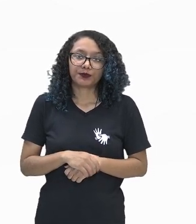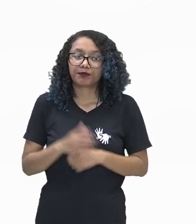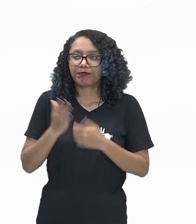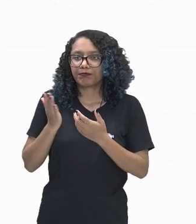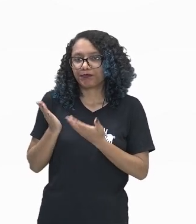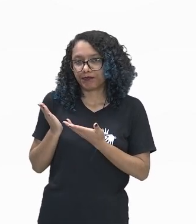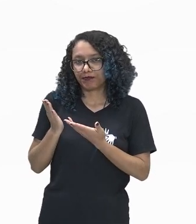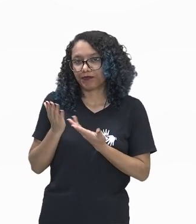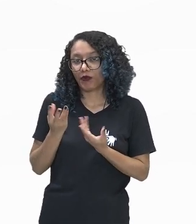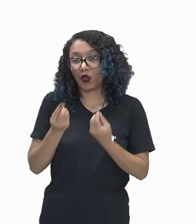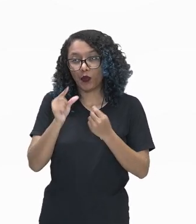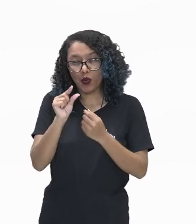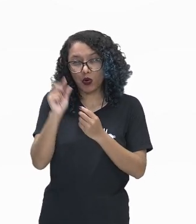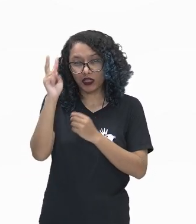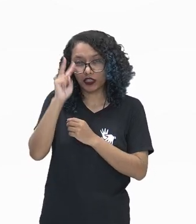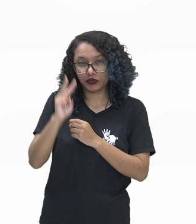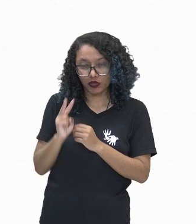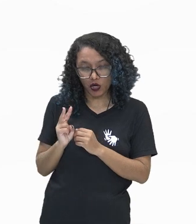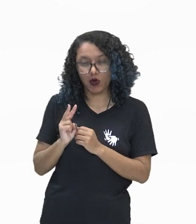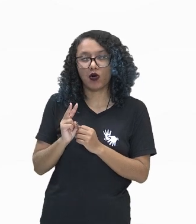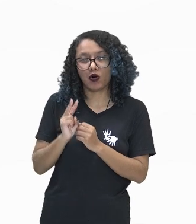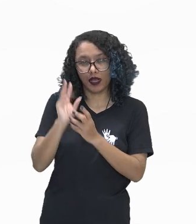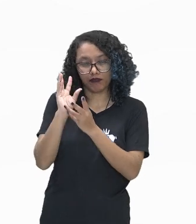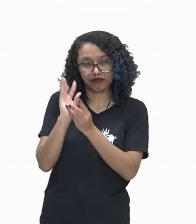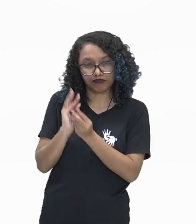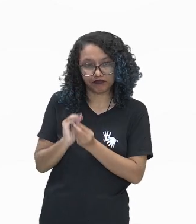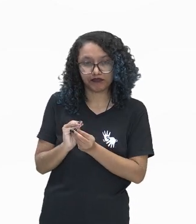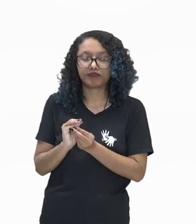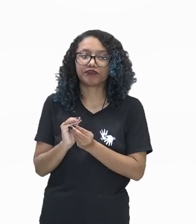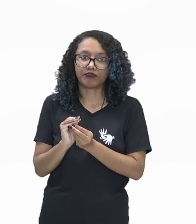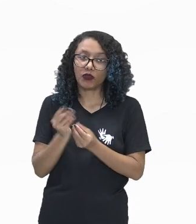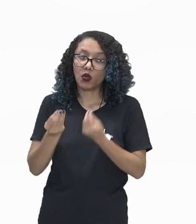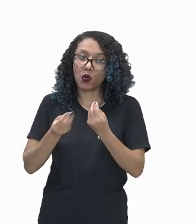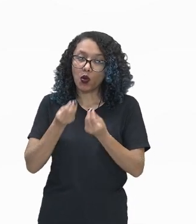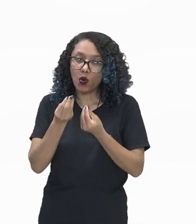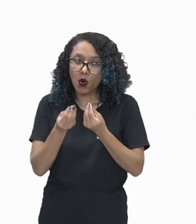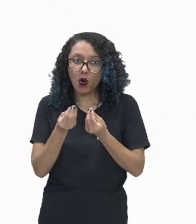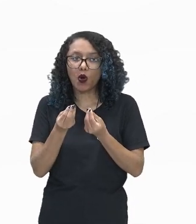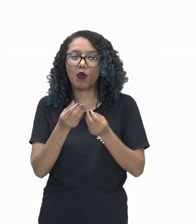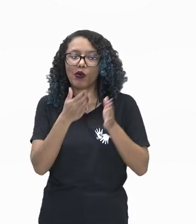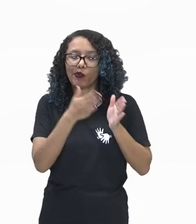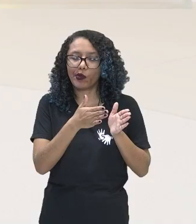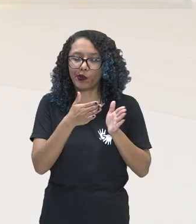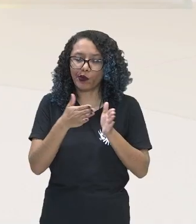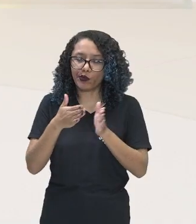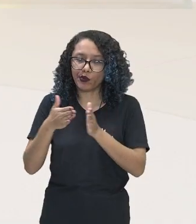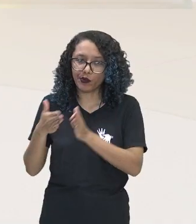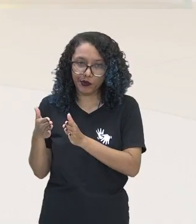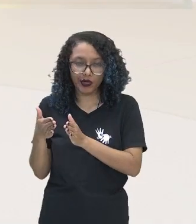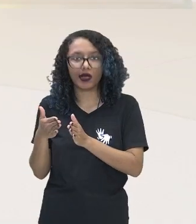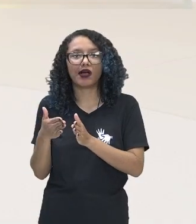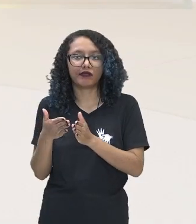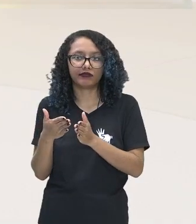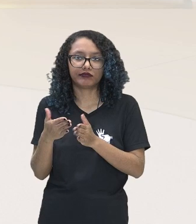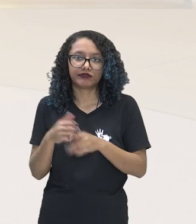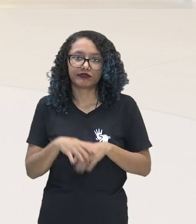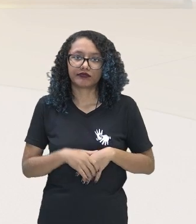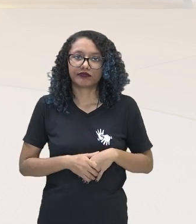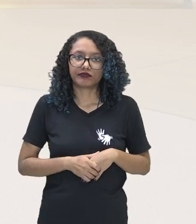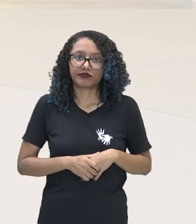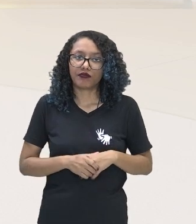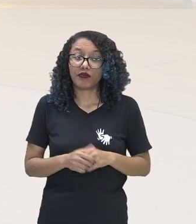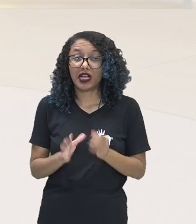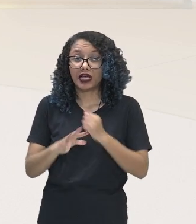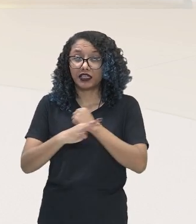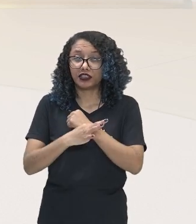aí a trajetória, né, de como foi que se deu esse processo aí do direito no mundo, né,